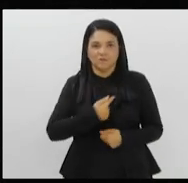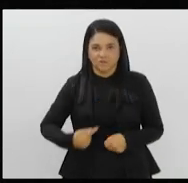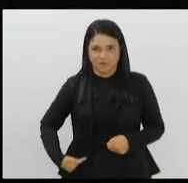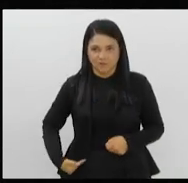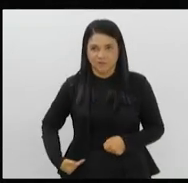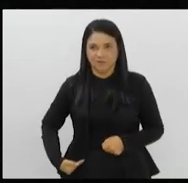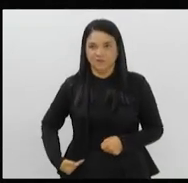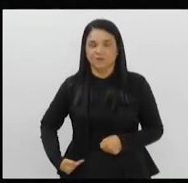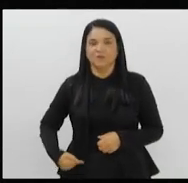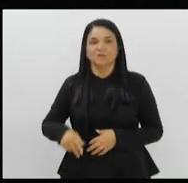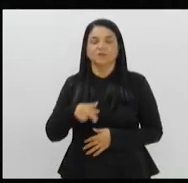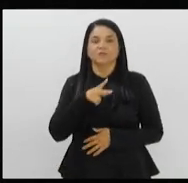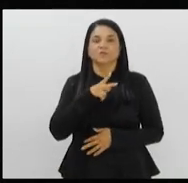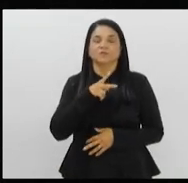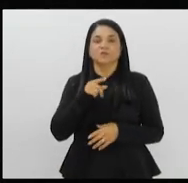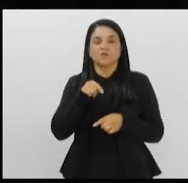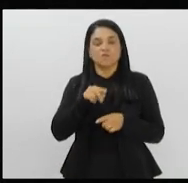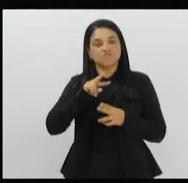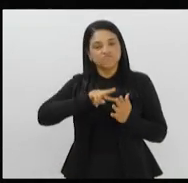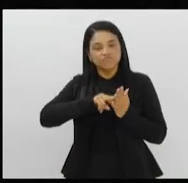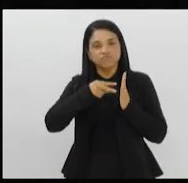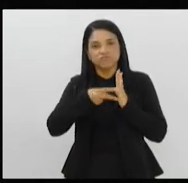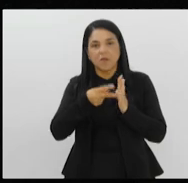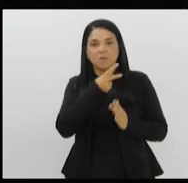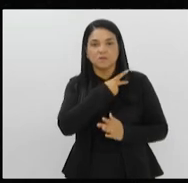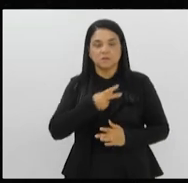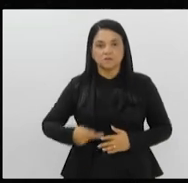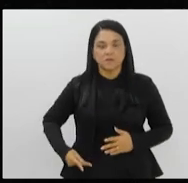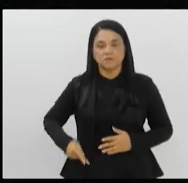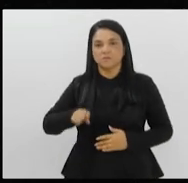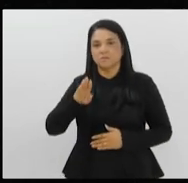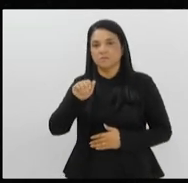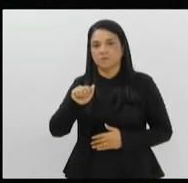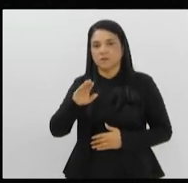do presidente Bacelar e das lideranças dessa casa.